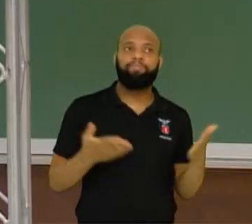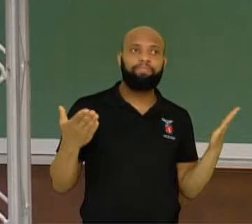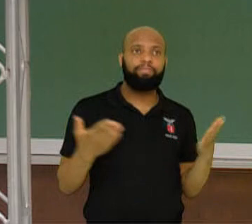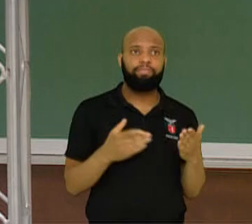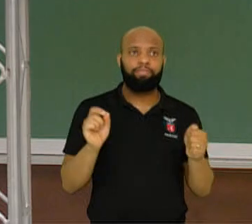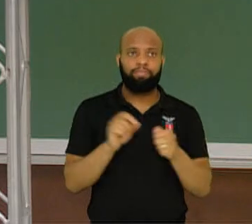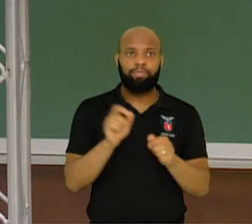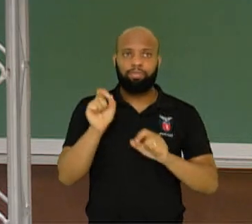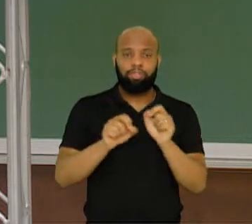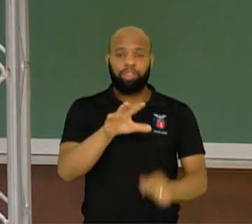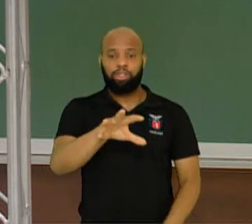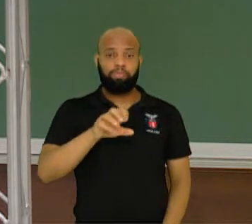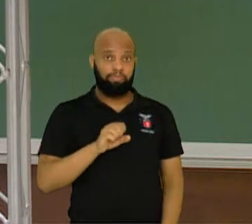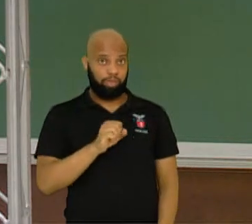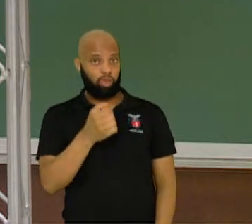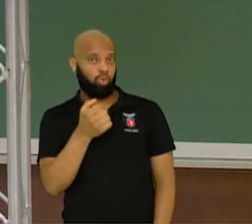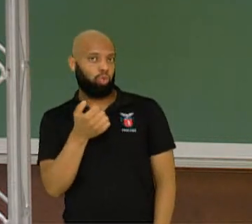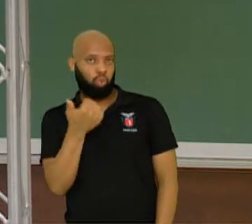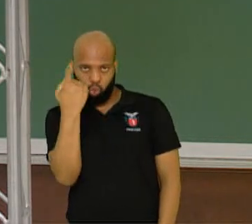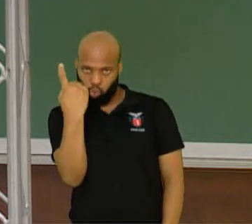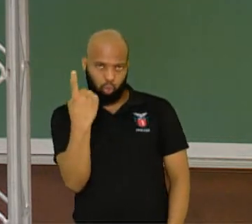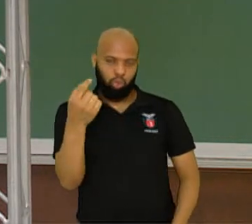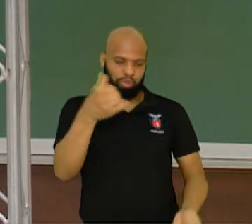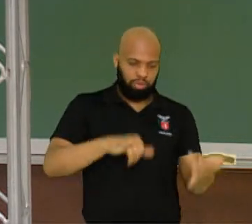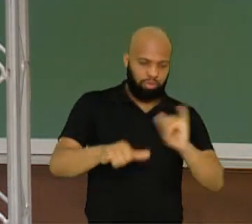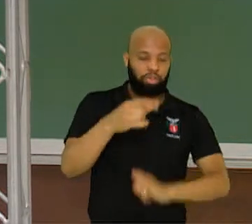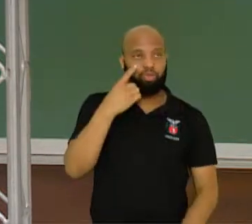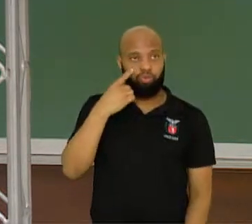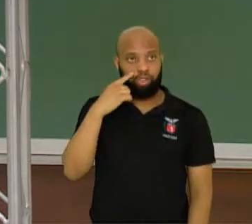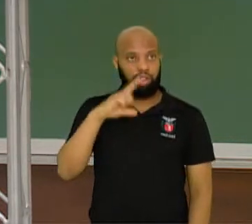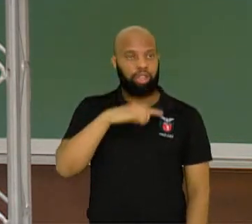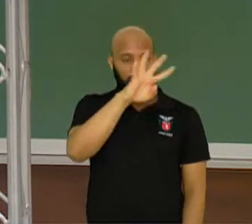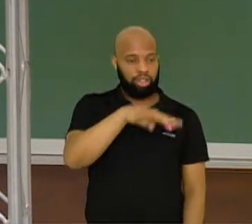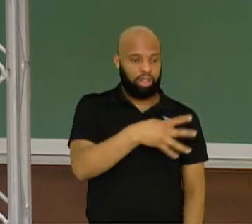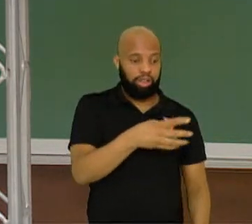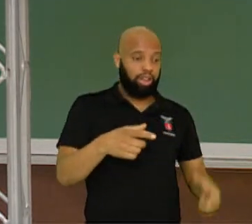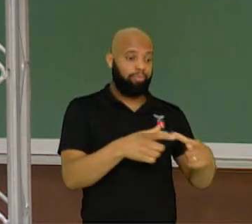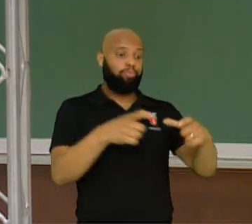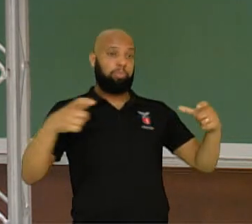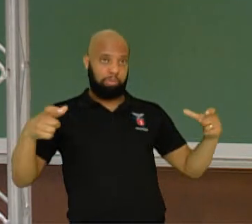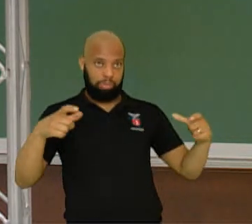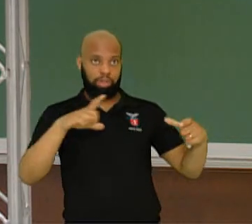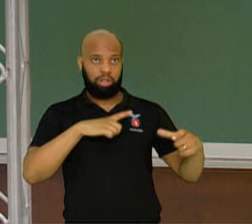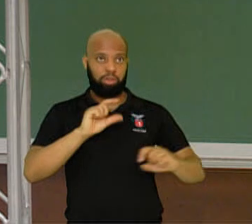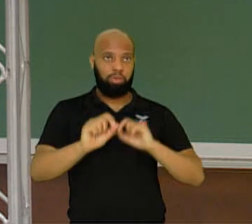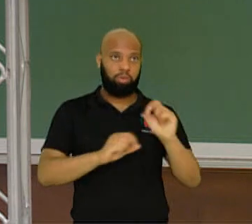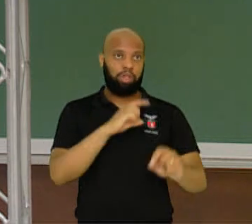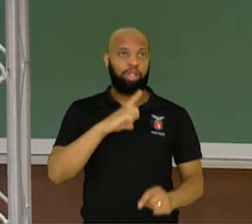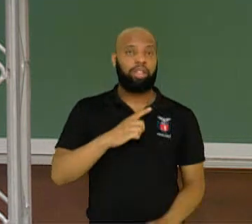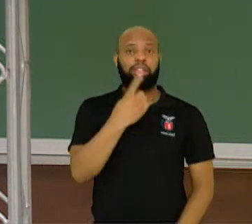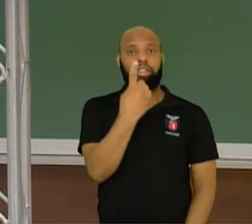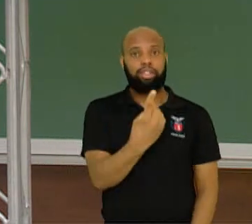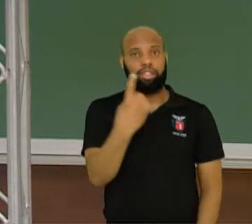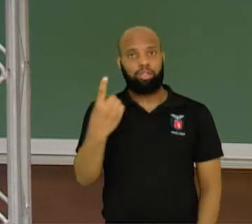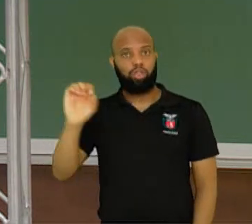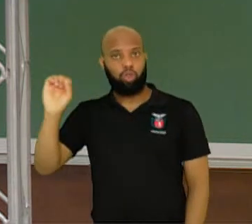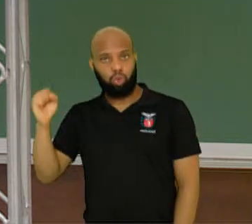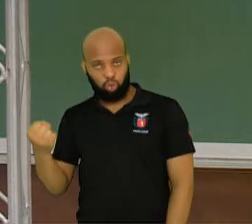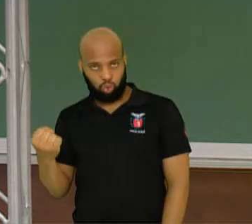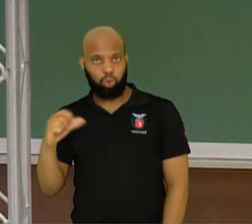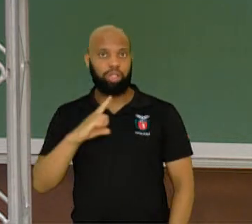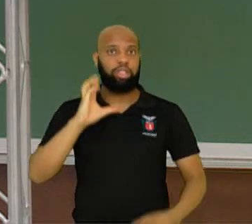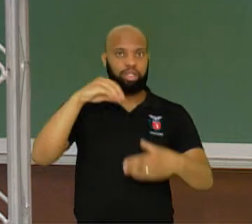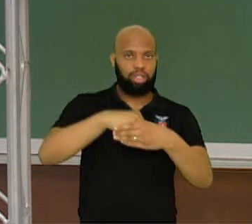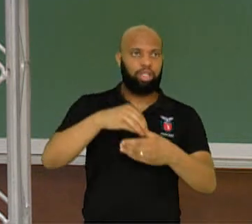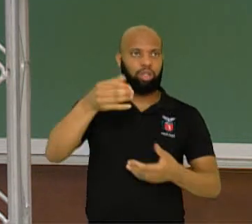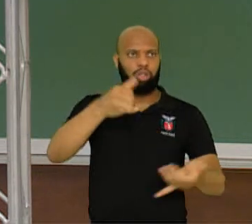fiz um recorte da tabela periódica. Reparem aqui, ó. Eu tenho a tabelona grande com 118 elementos. Só